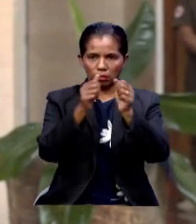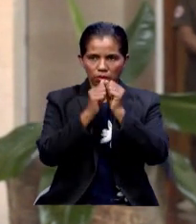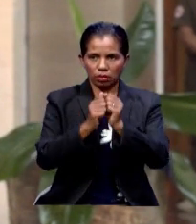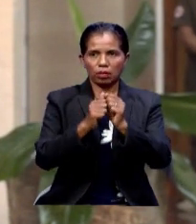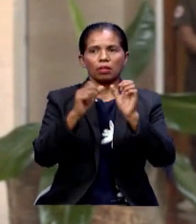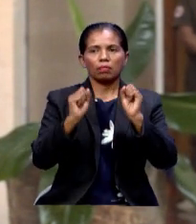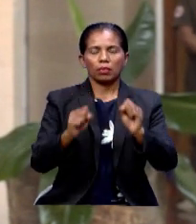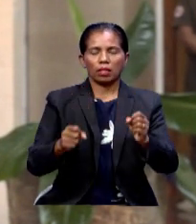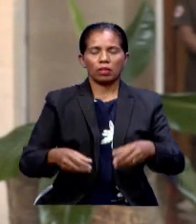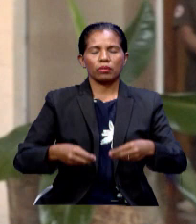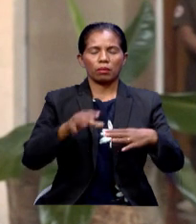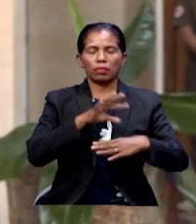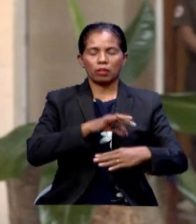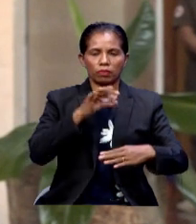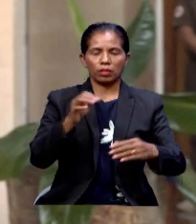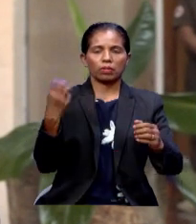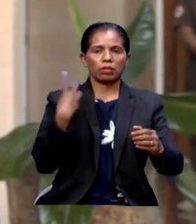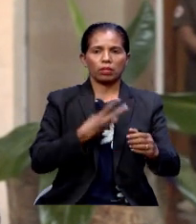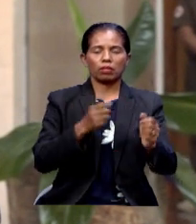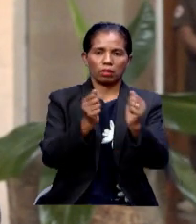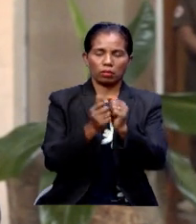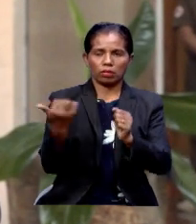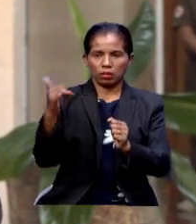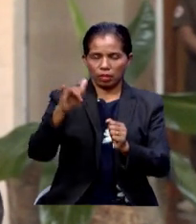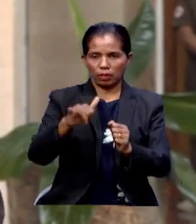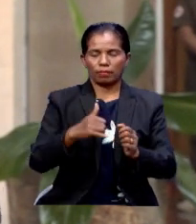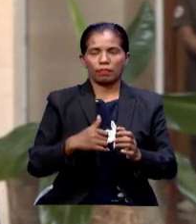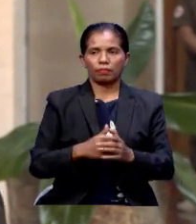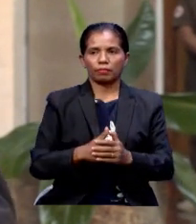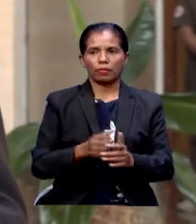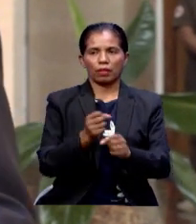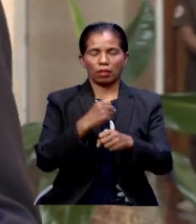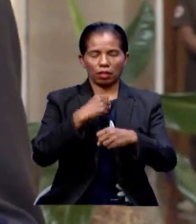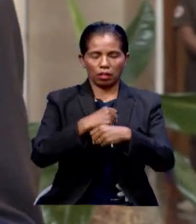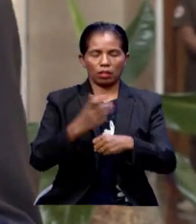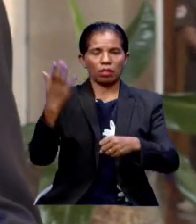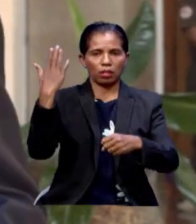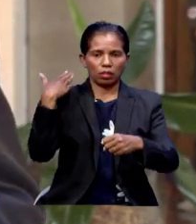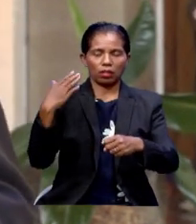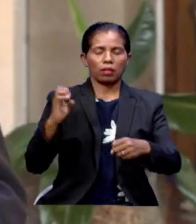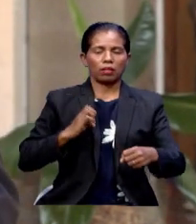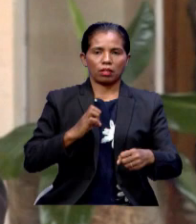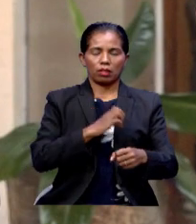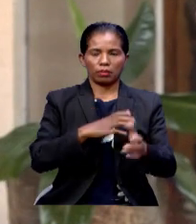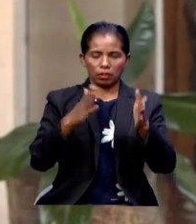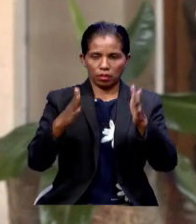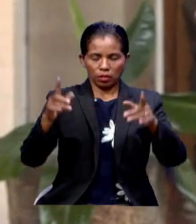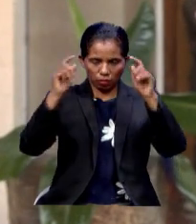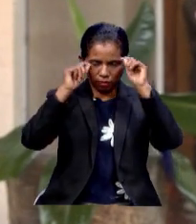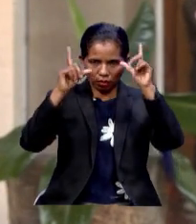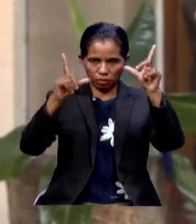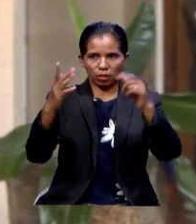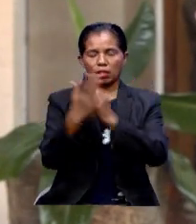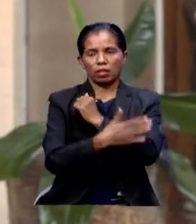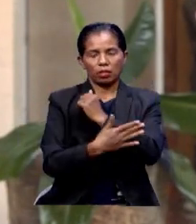e é benefício mútuo entre Ita e Rosira. Antes de diplomata né, ela ona nia missão diplomática no dar embaixador Timor Leste ba